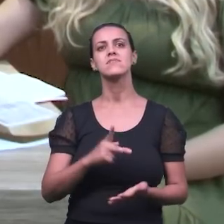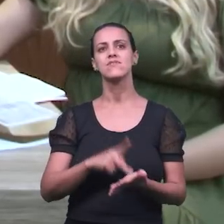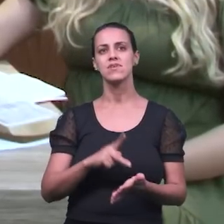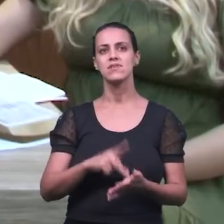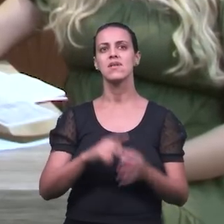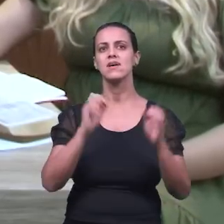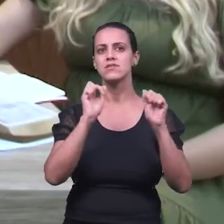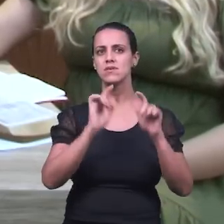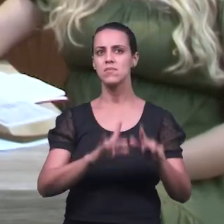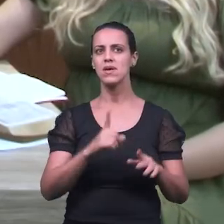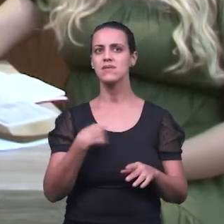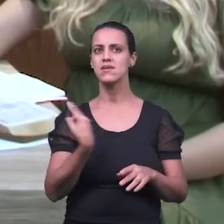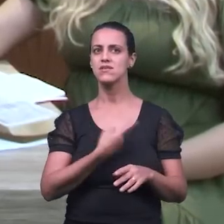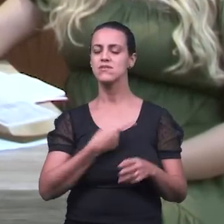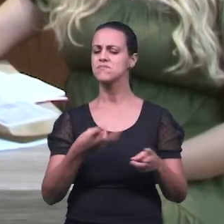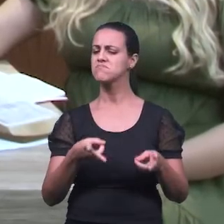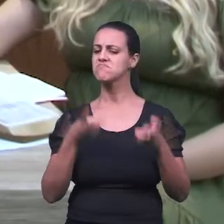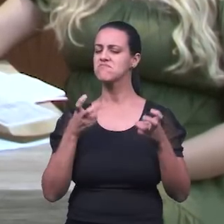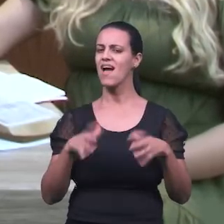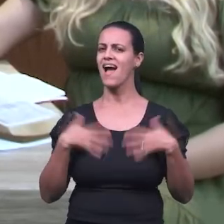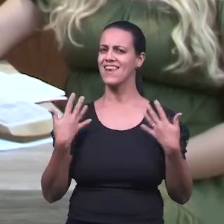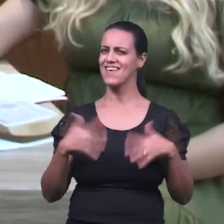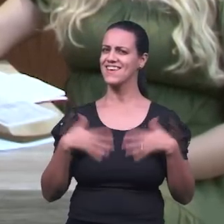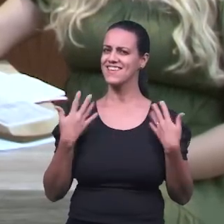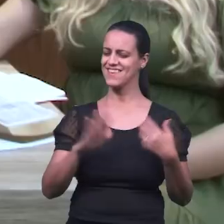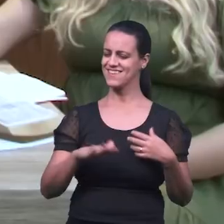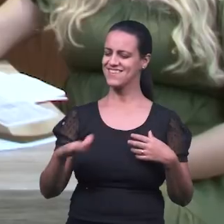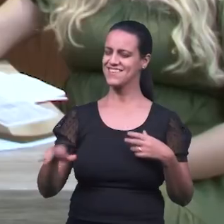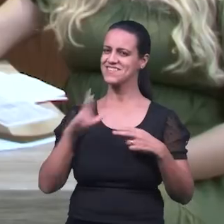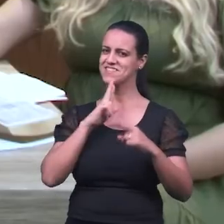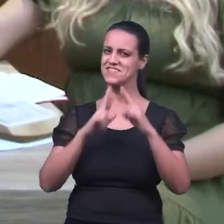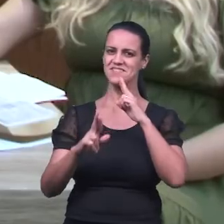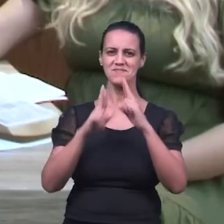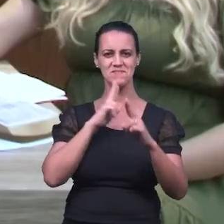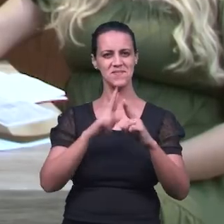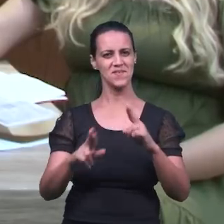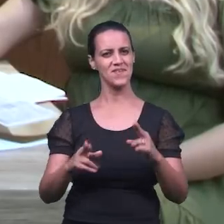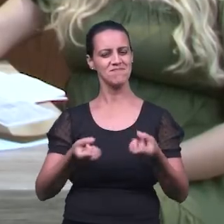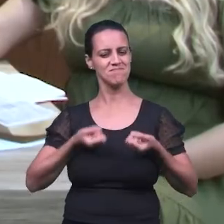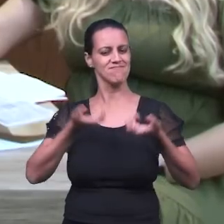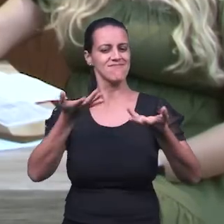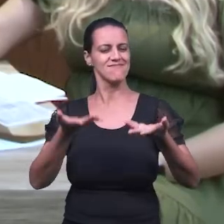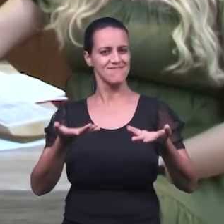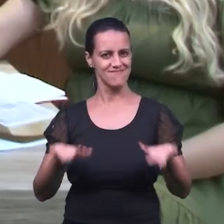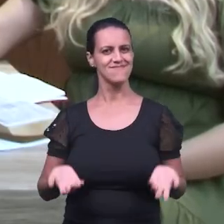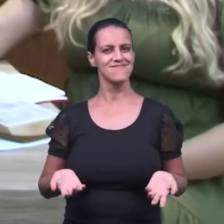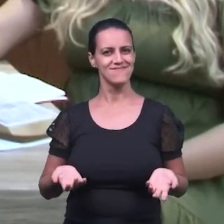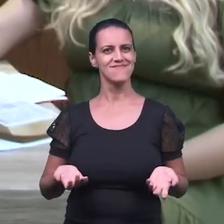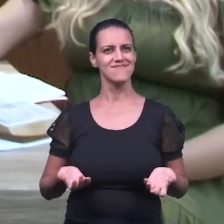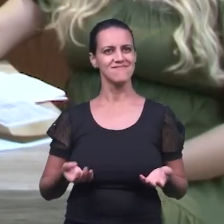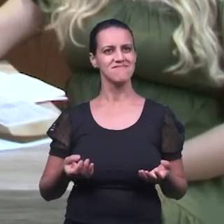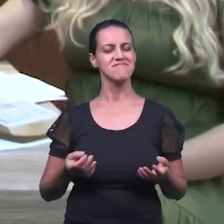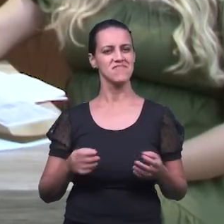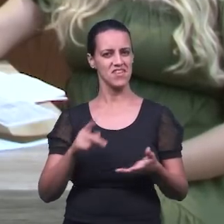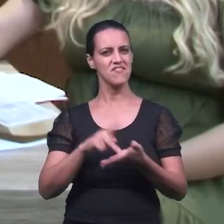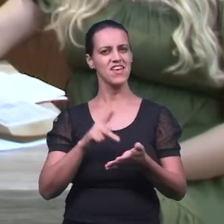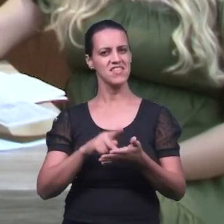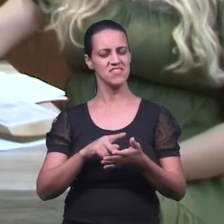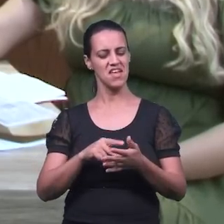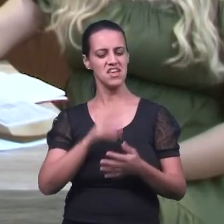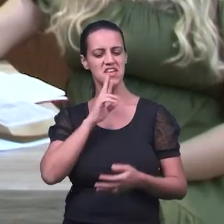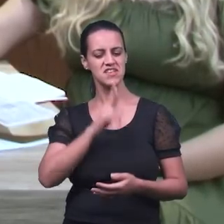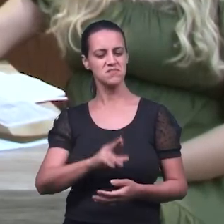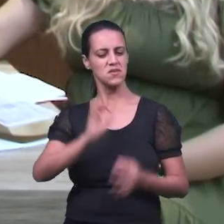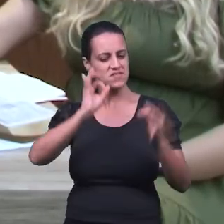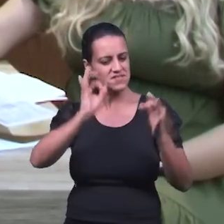uma bênção a gente observar a alegria das respostas das classes também, a espontaneidade e tudo. E eles realmente fecharam com chave de ouro nessa